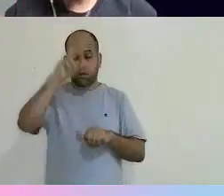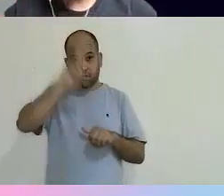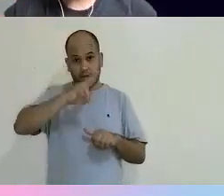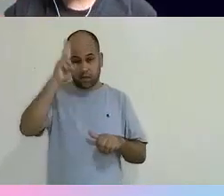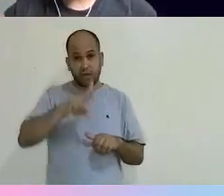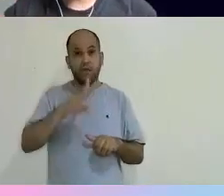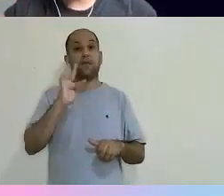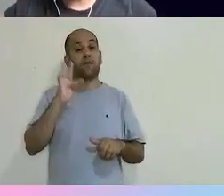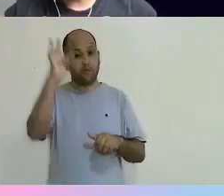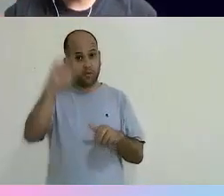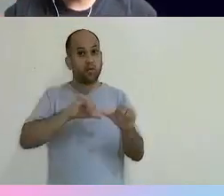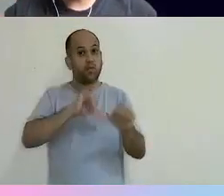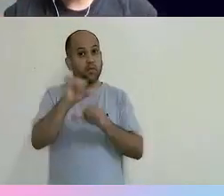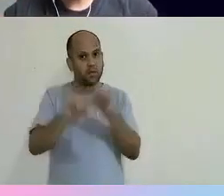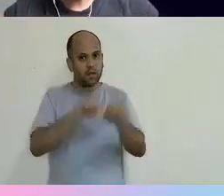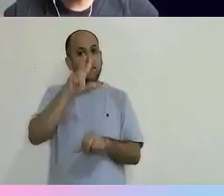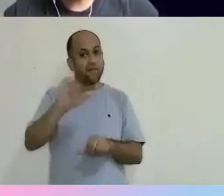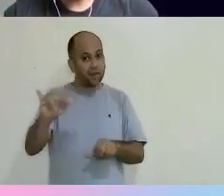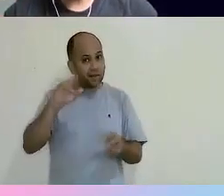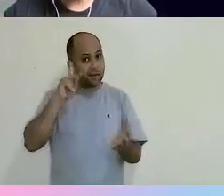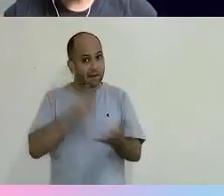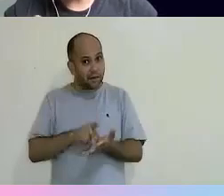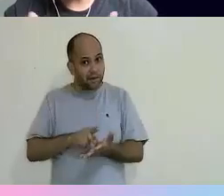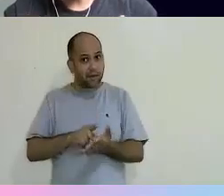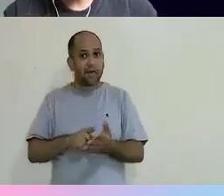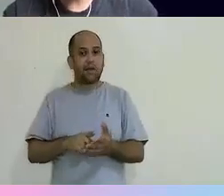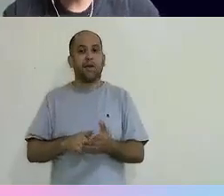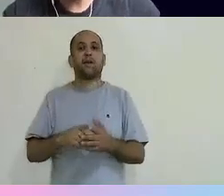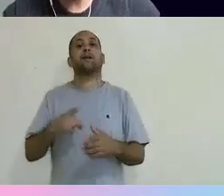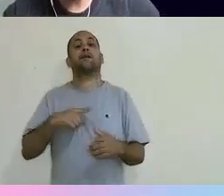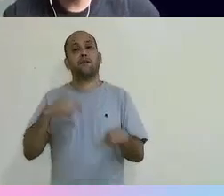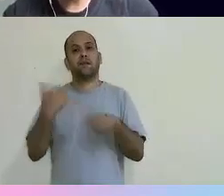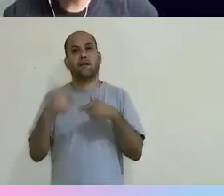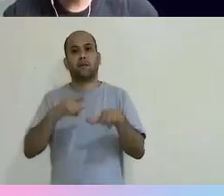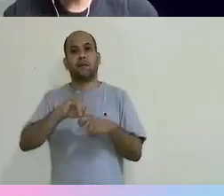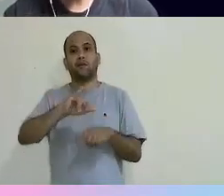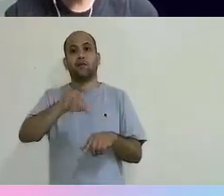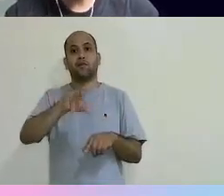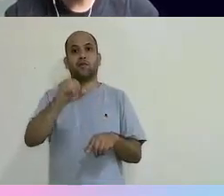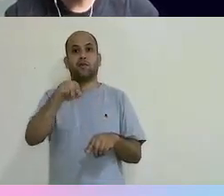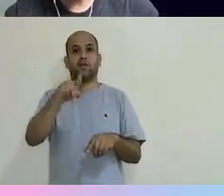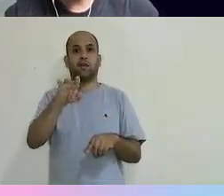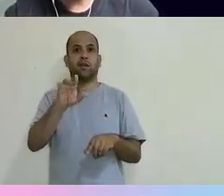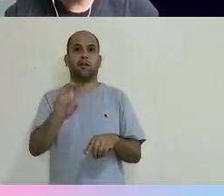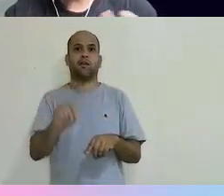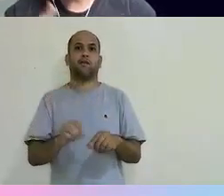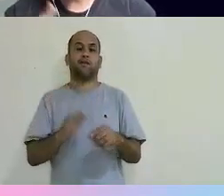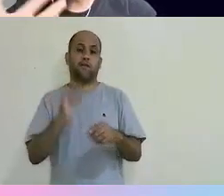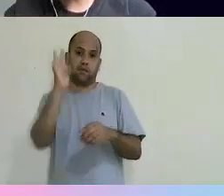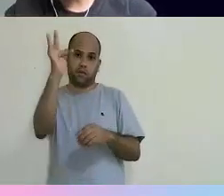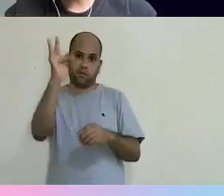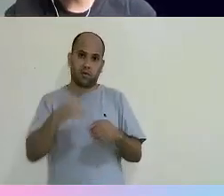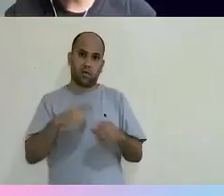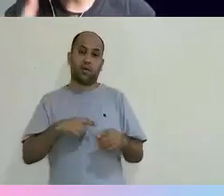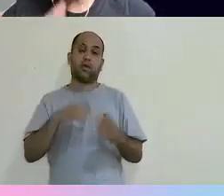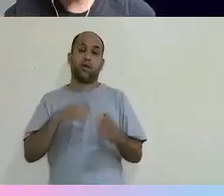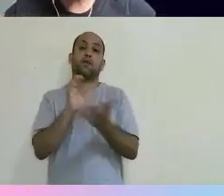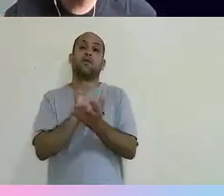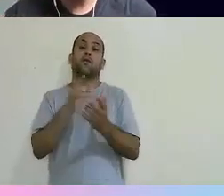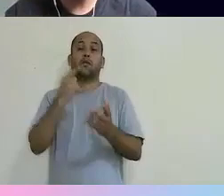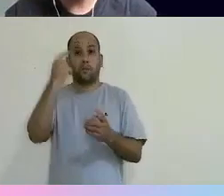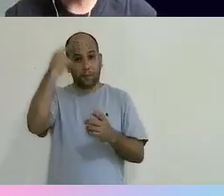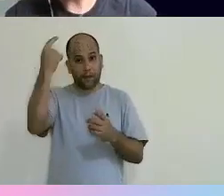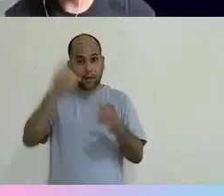mudar daqui para frente. Então, esse é o trabalho do Jornada para o Futuro e é esse o trabalho que a IBM quer fazer junto com o Jornada. Preparar o jovem para que ele